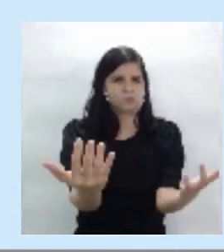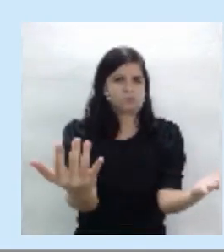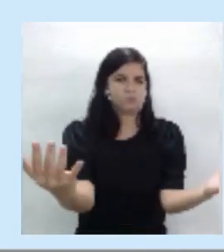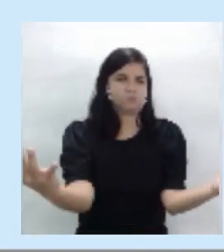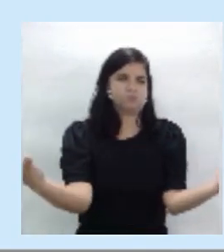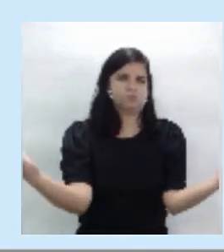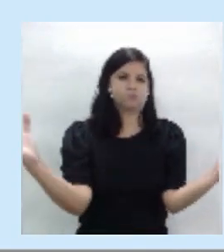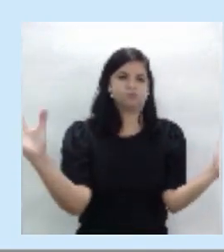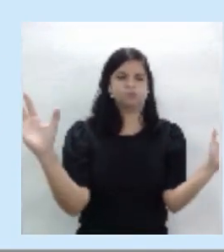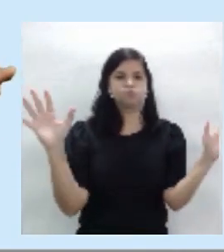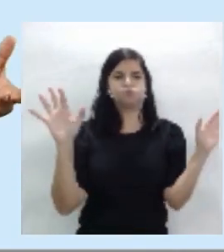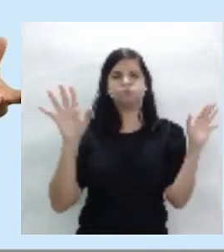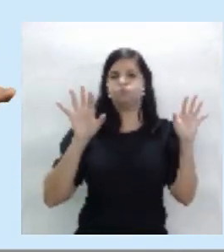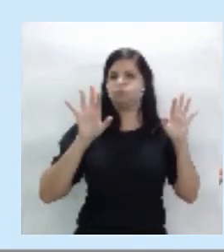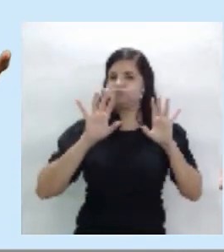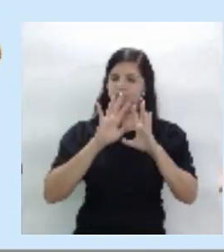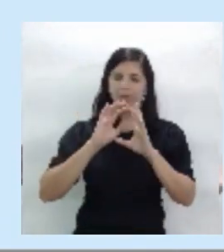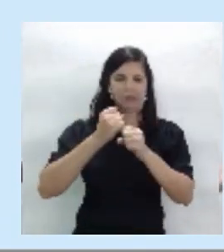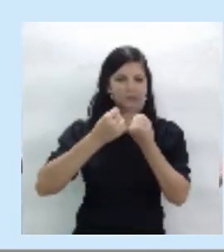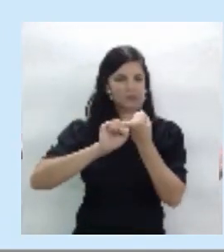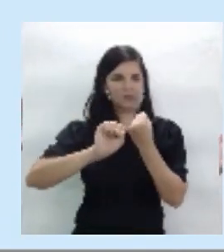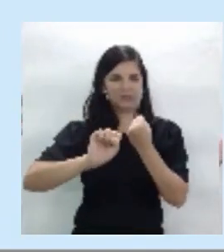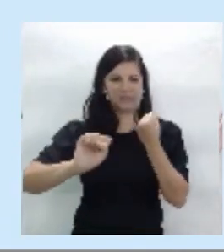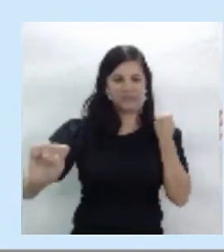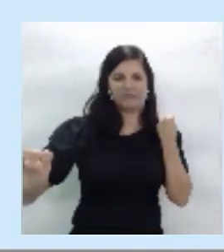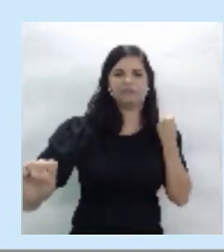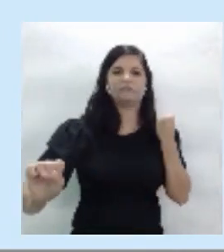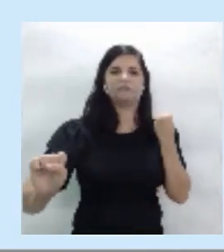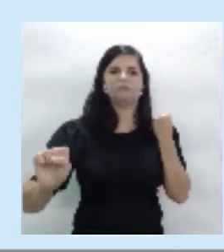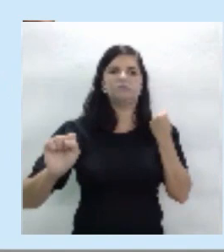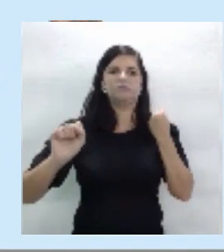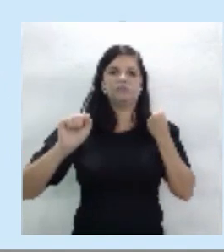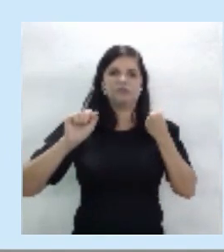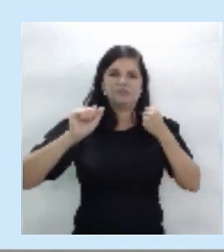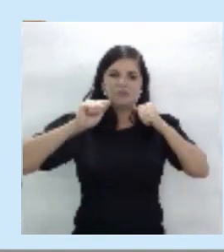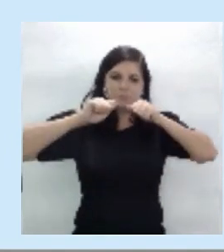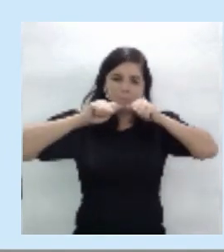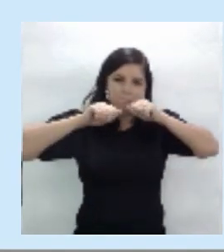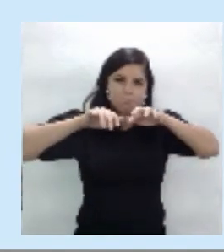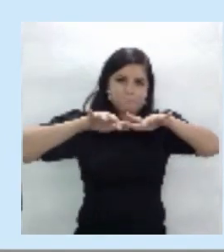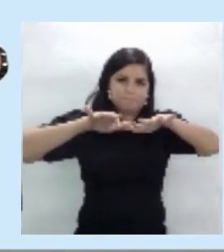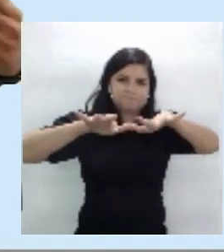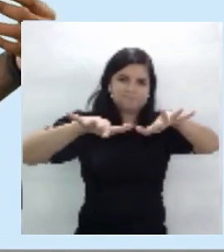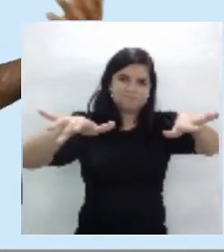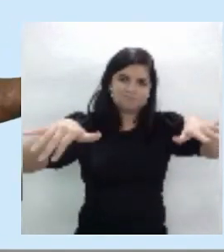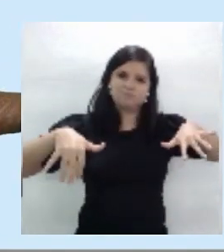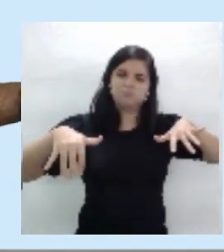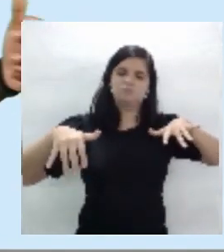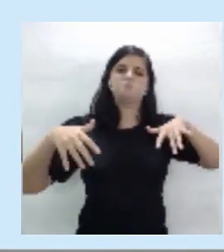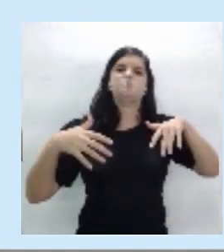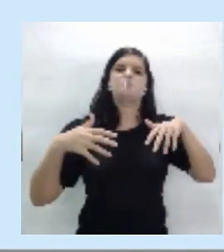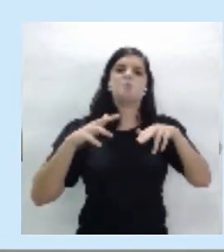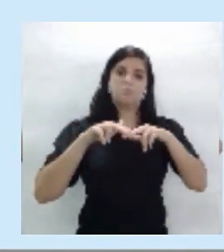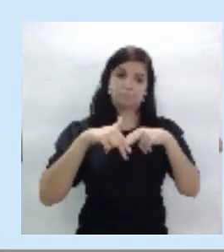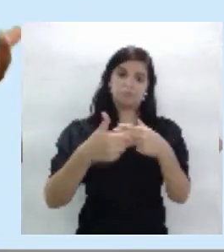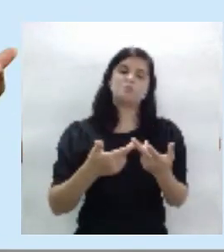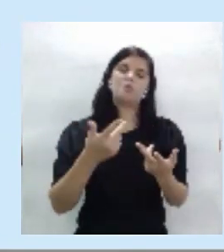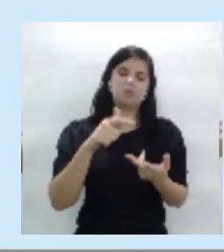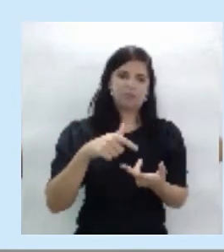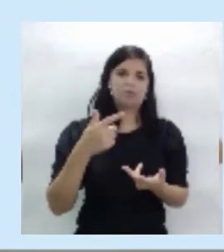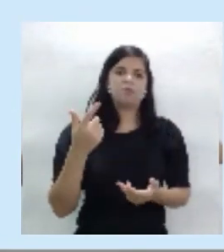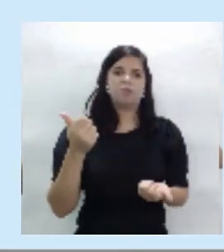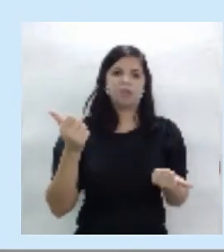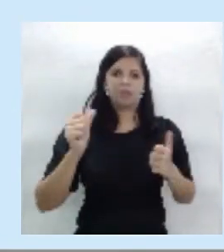Quando eles têm fogo em áreas, né, plantadas e acabam espalhando-se o fogo para outras